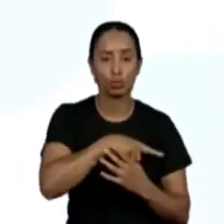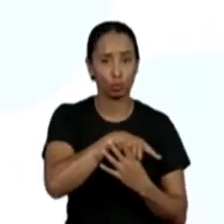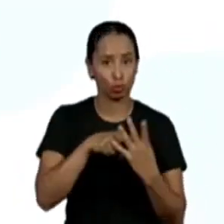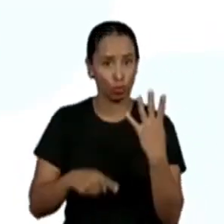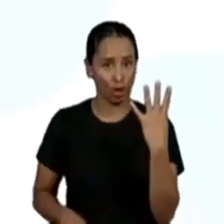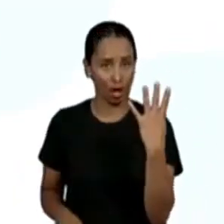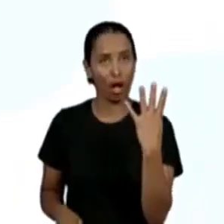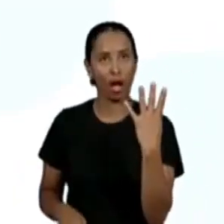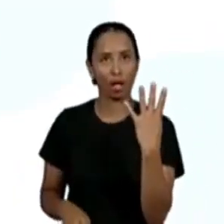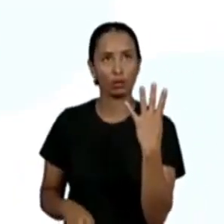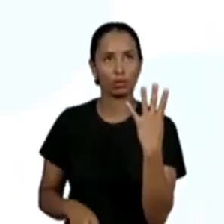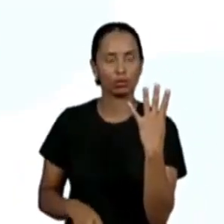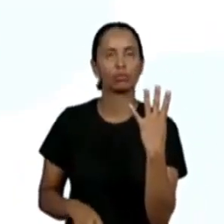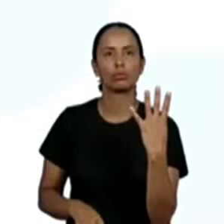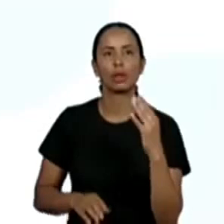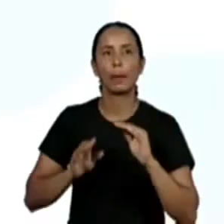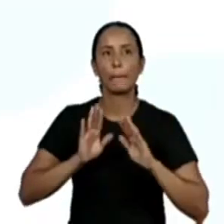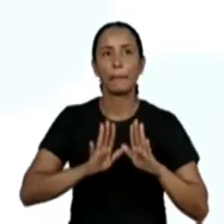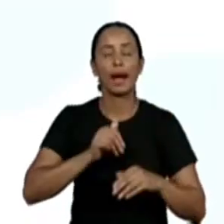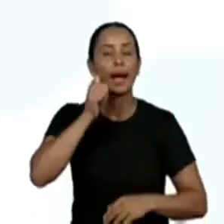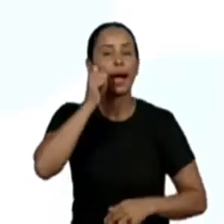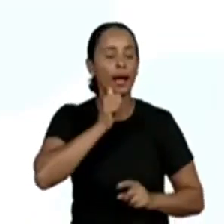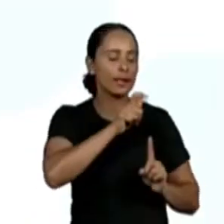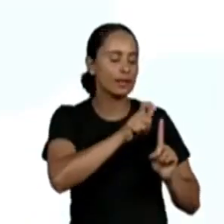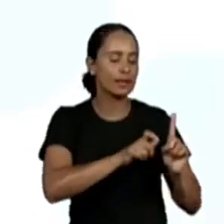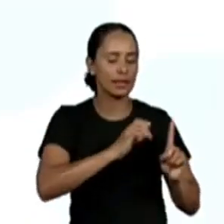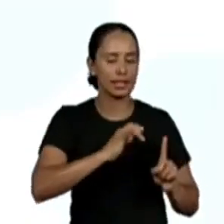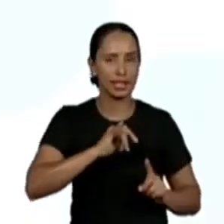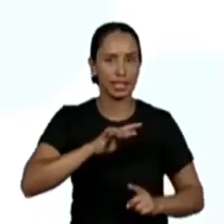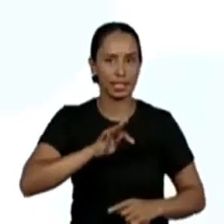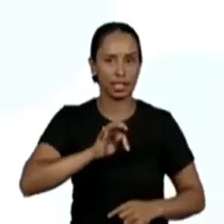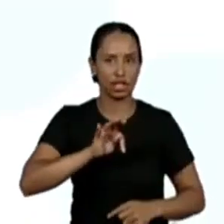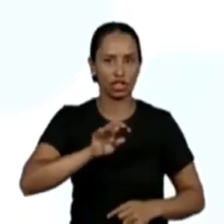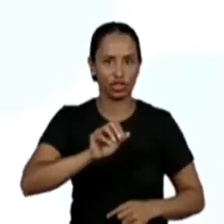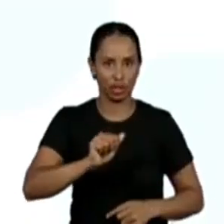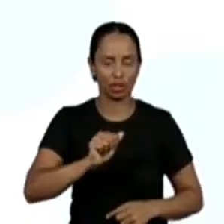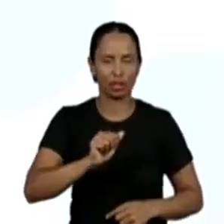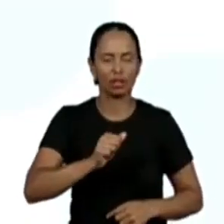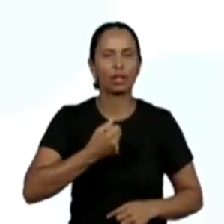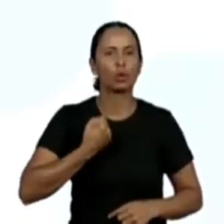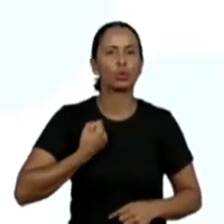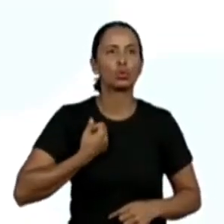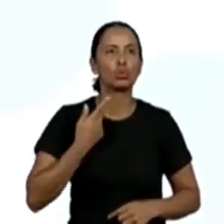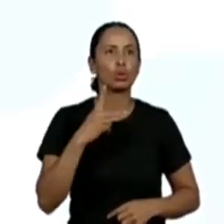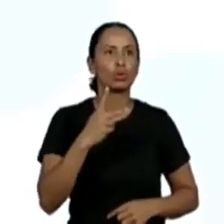exemplo, a Cíntia, o número que ela montou foi o